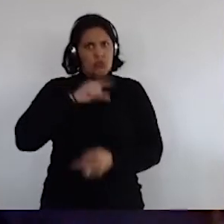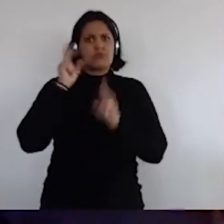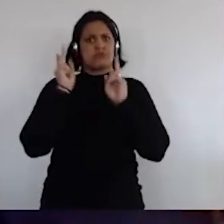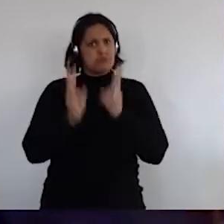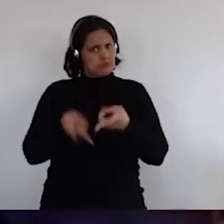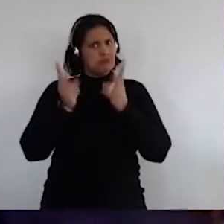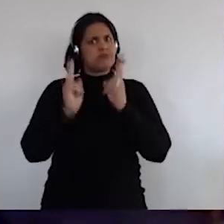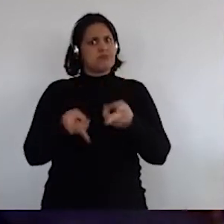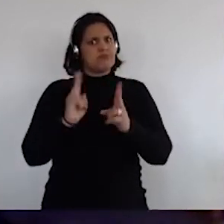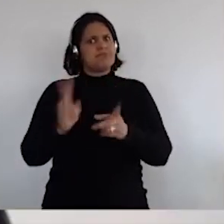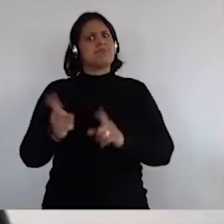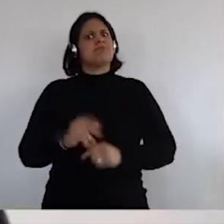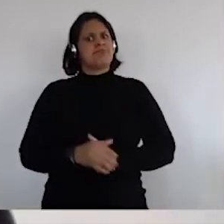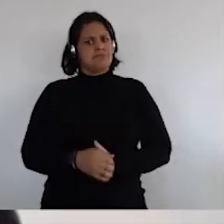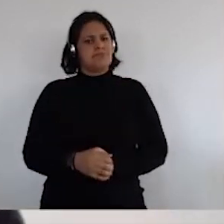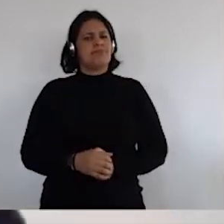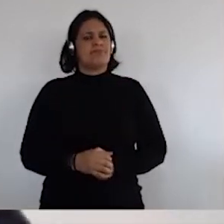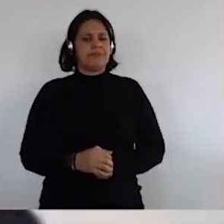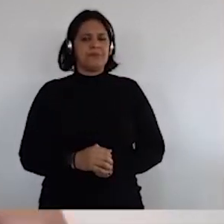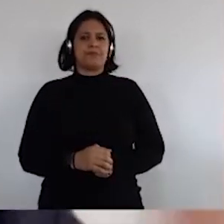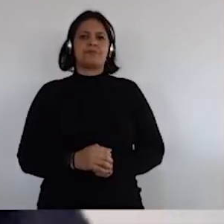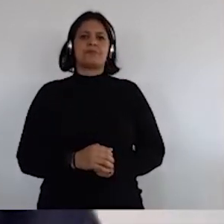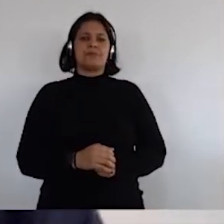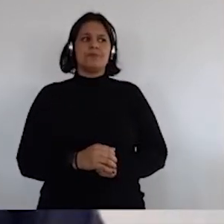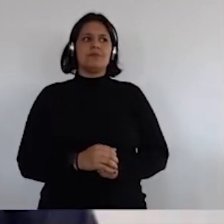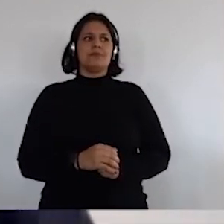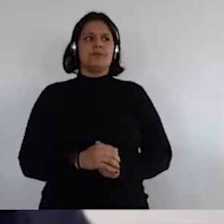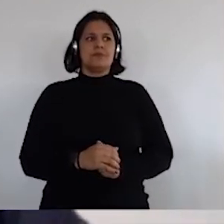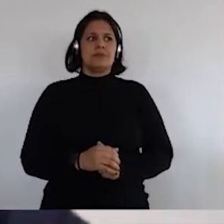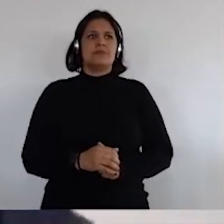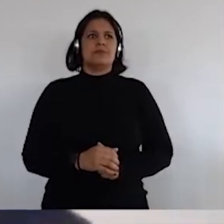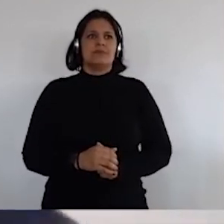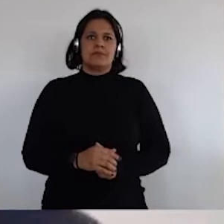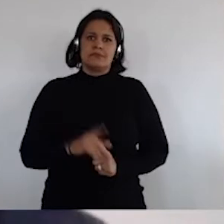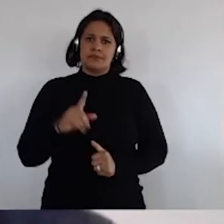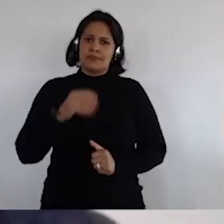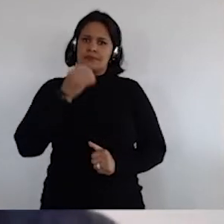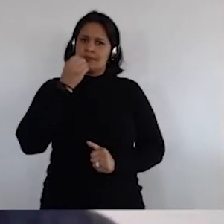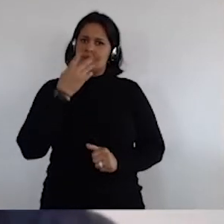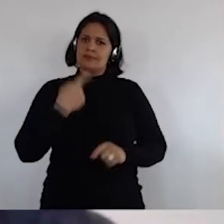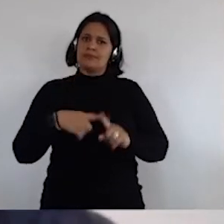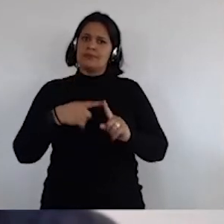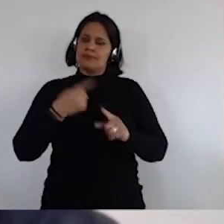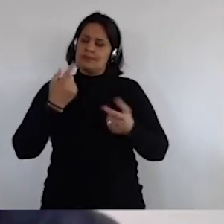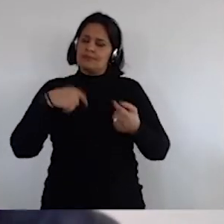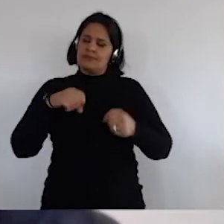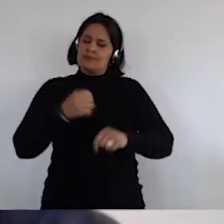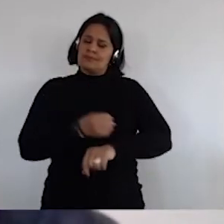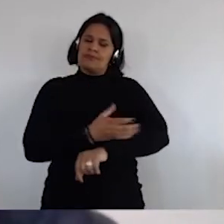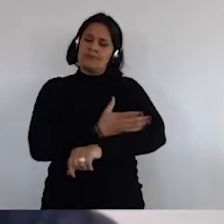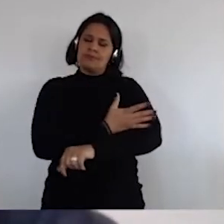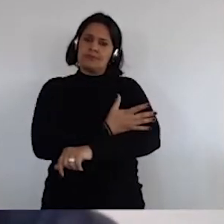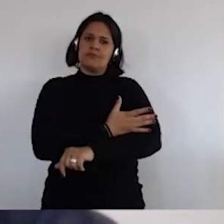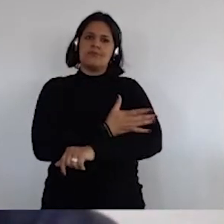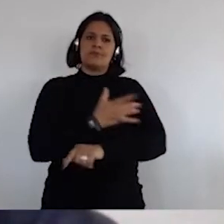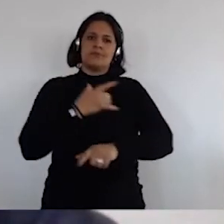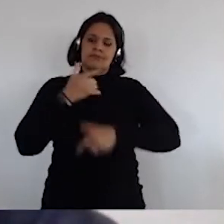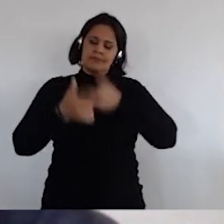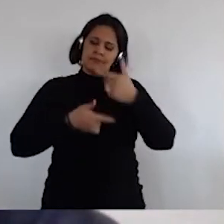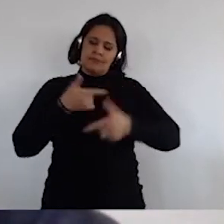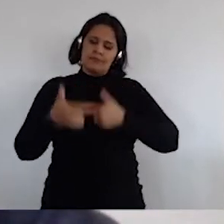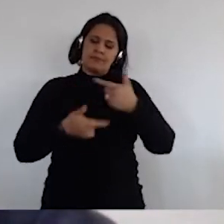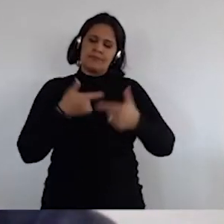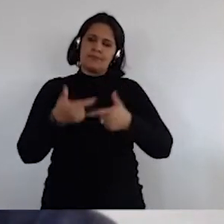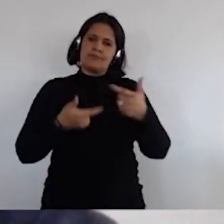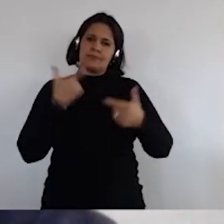né, presidente? E este legado nos inspira, presidente Lamáquia, e nos faz trabalhar